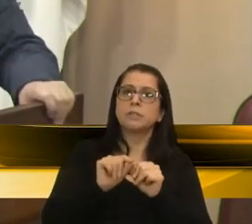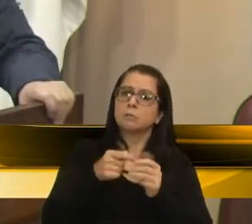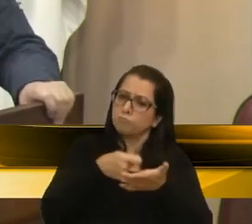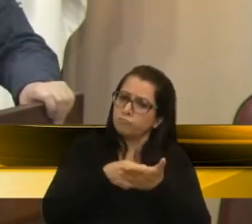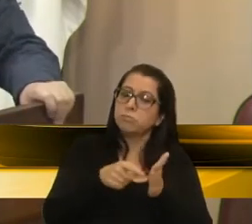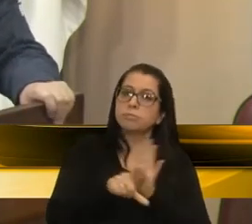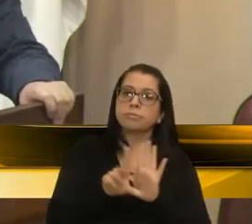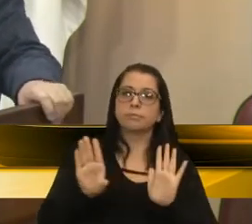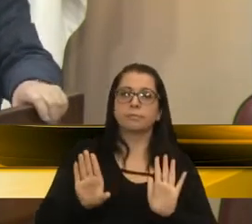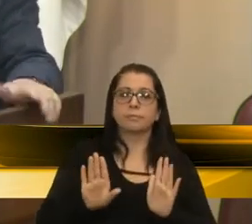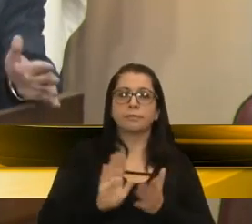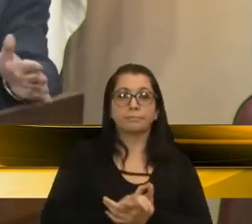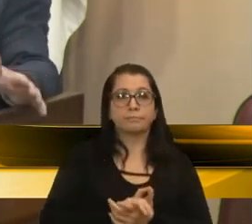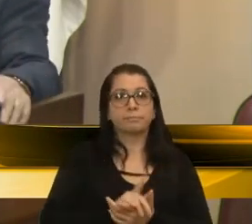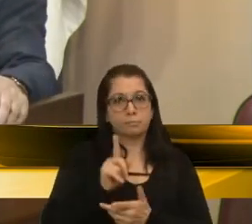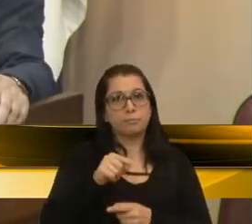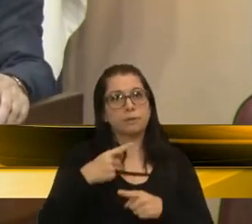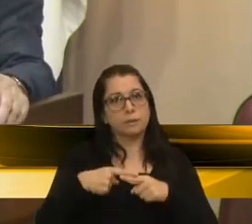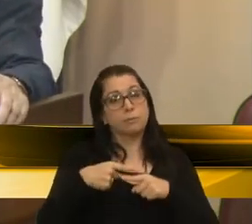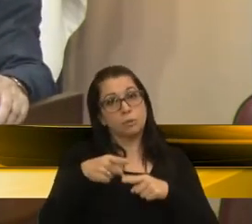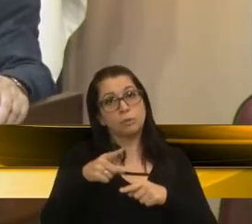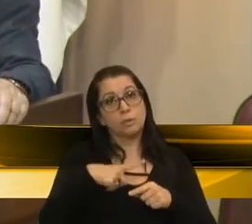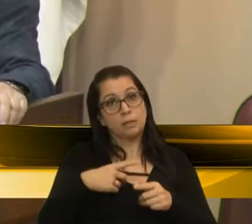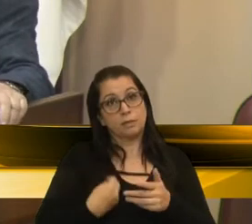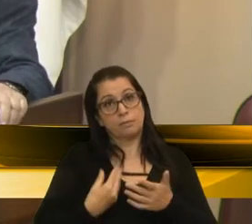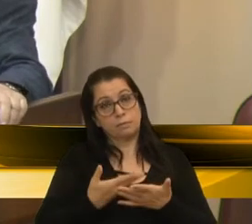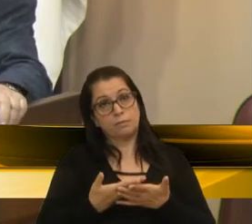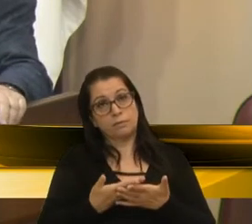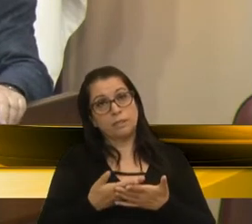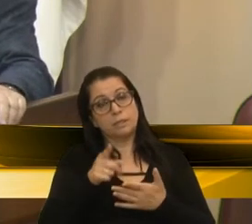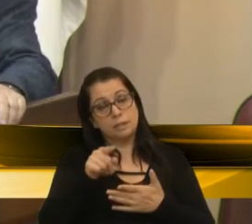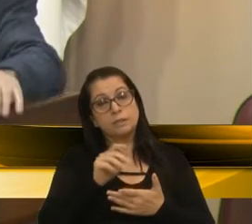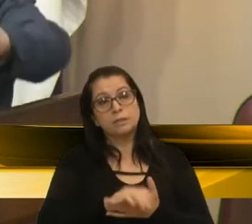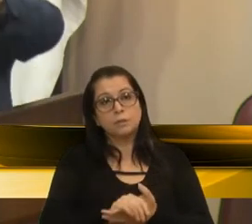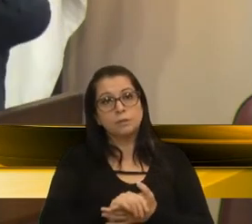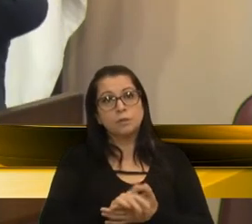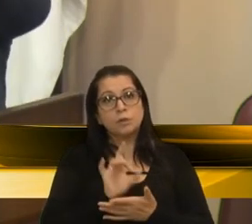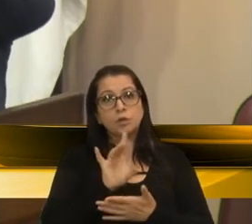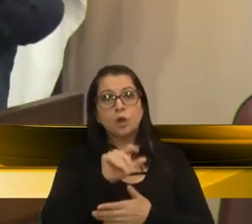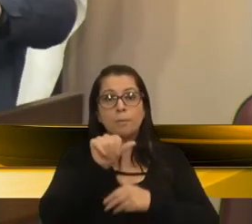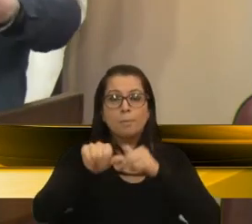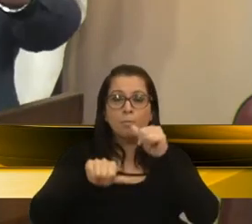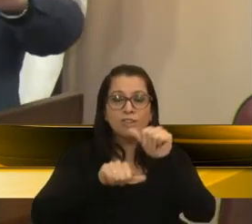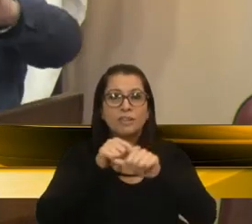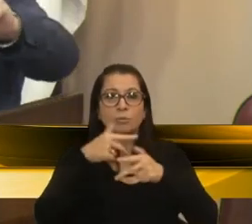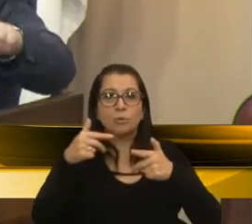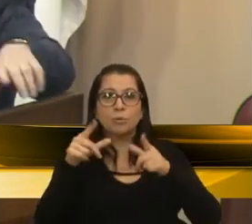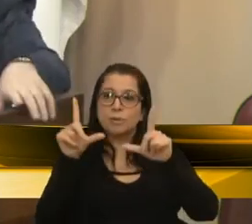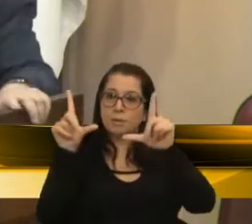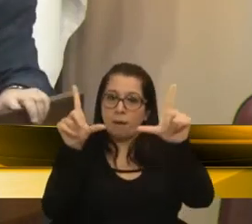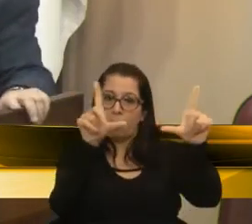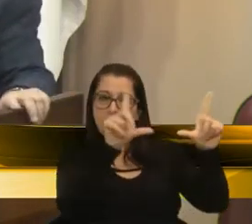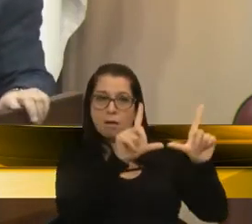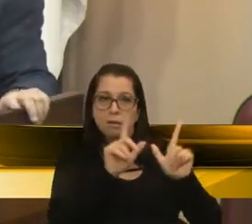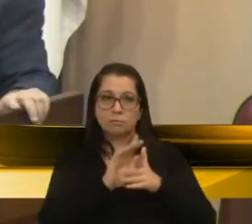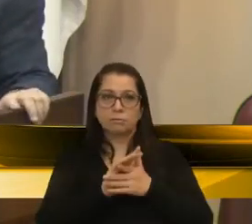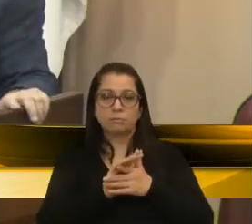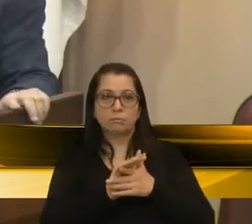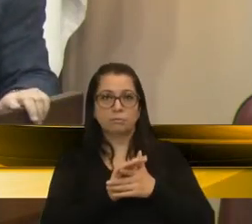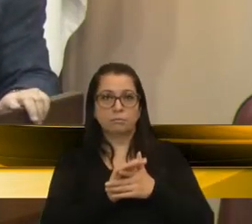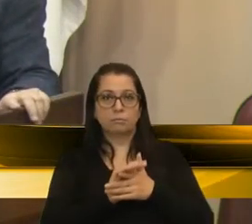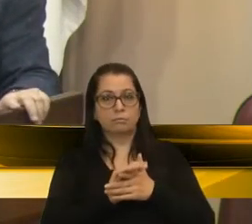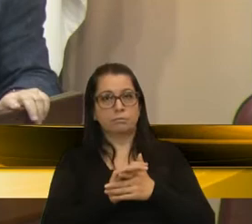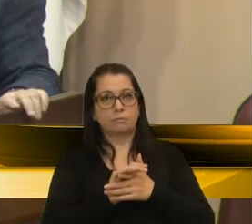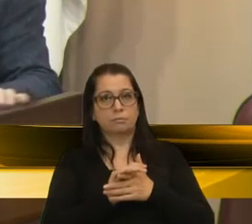da lei, né? É para isso que ele existe, né? Então, nesse sentido, é só alterar um pouco lá as placas, segundo a fala